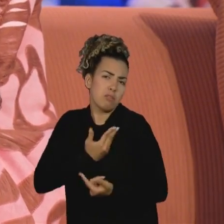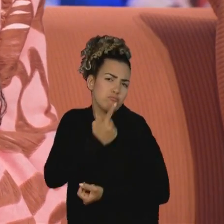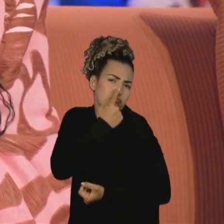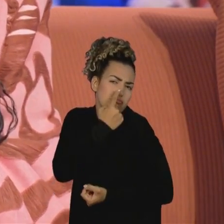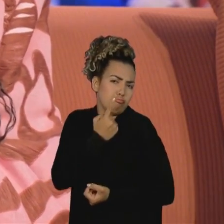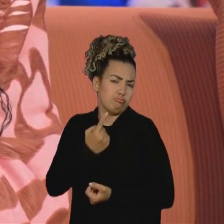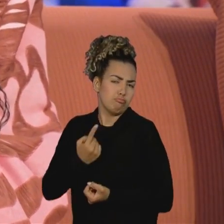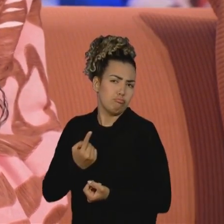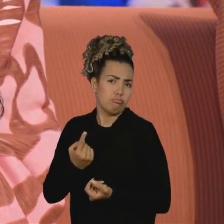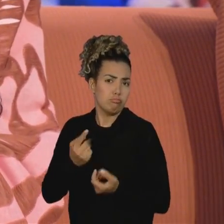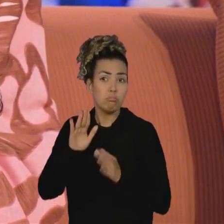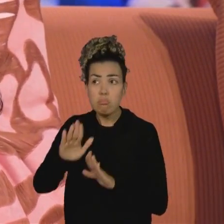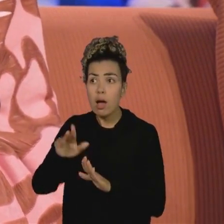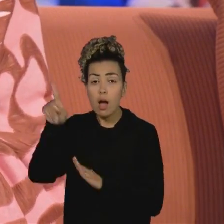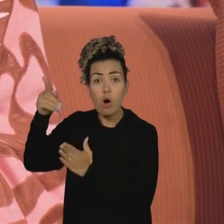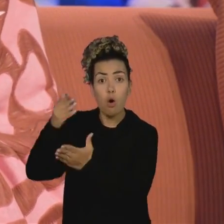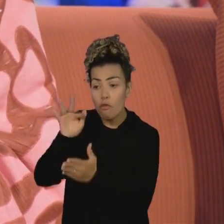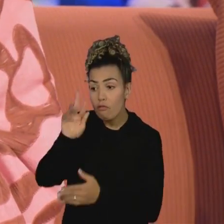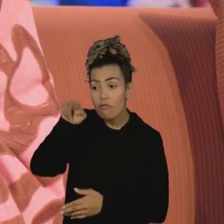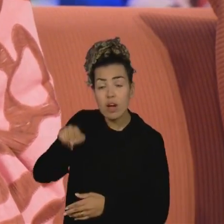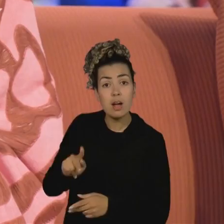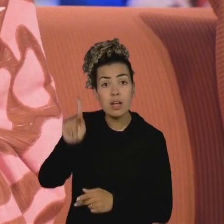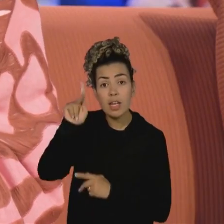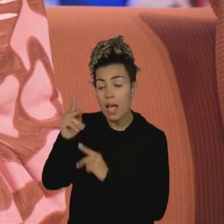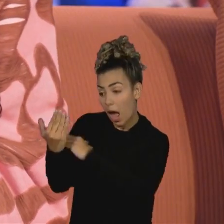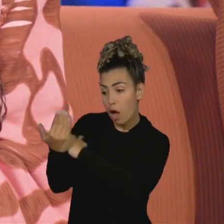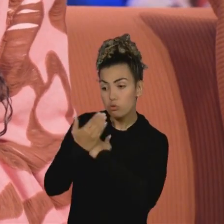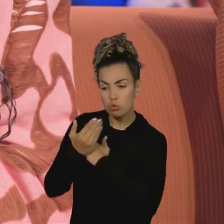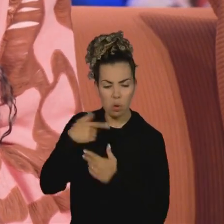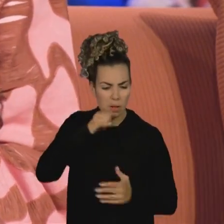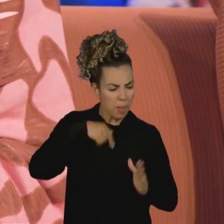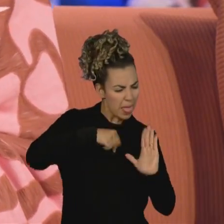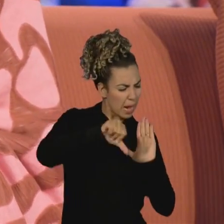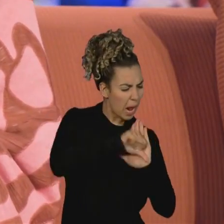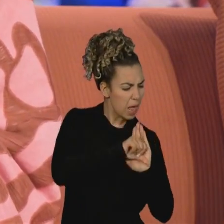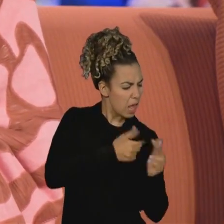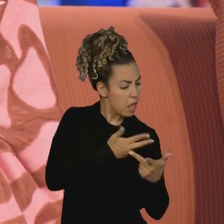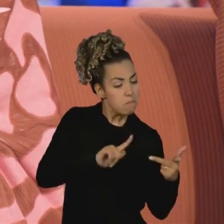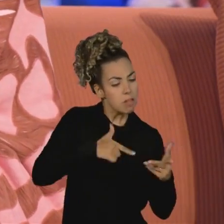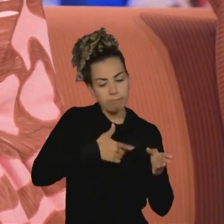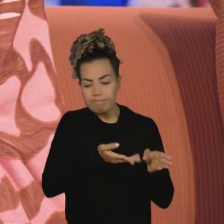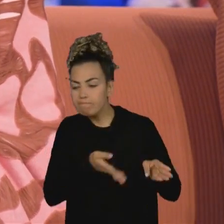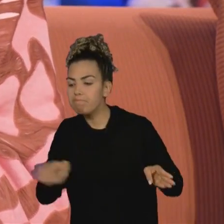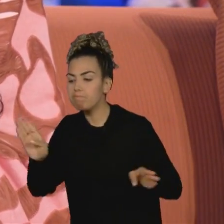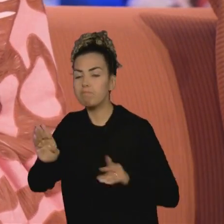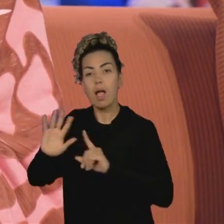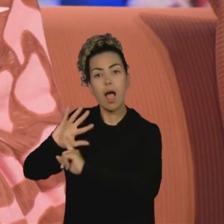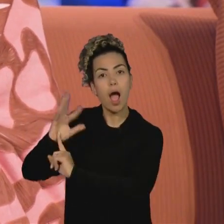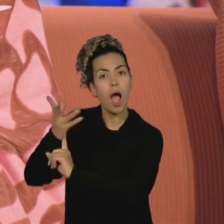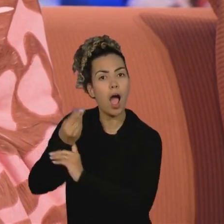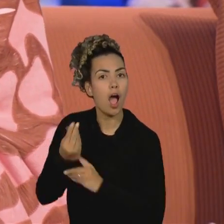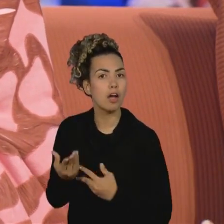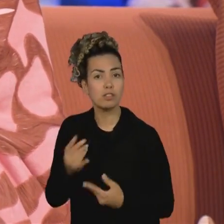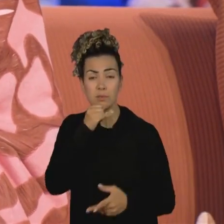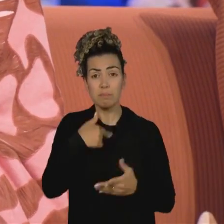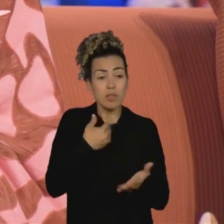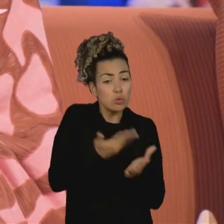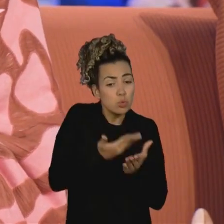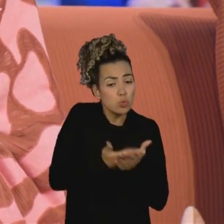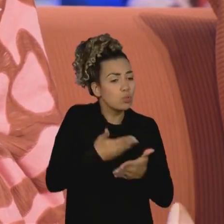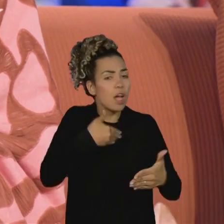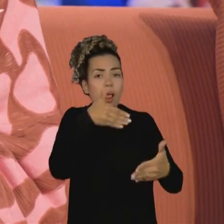uma abertura para eles saírem da vida do crime. Pessoas que não tiveram acesso, né, ao estudo, pessoas que não